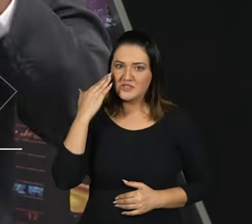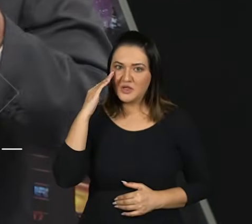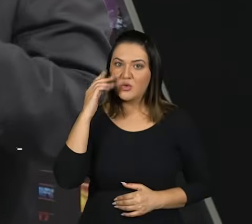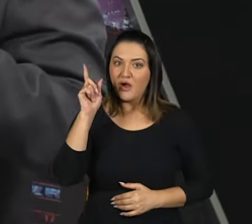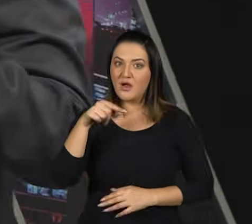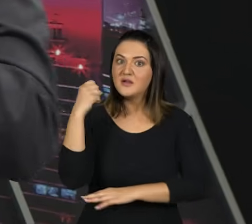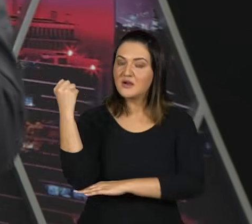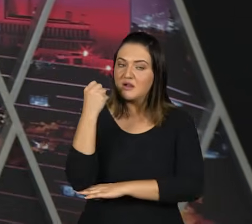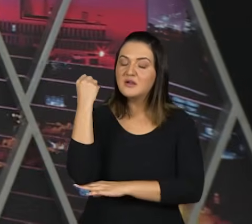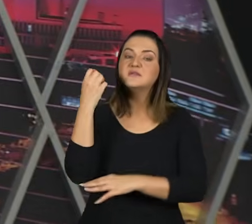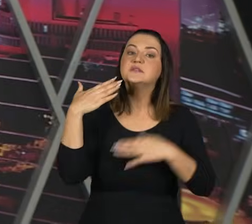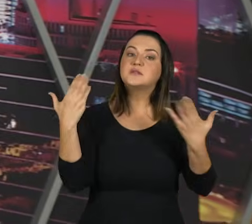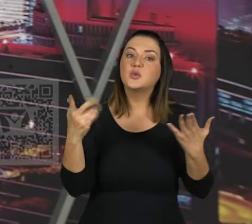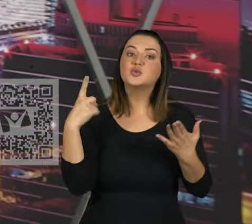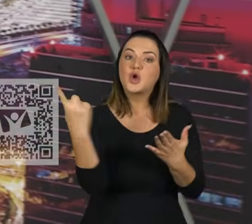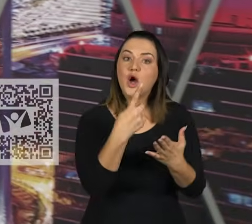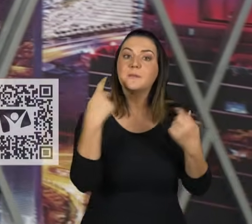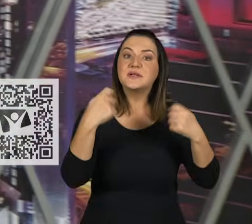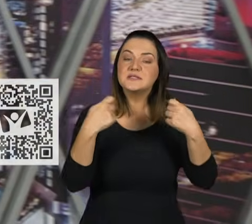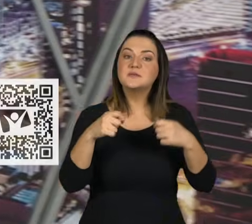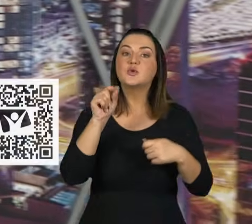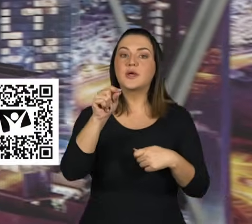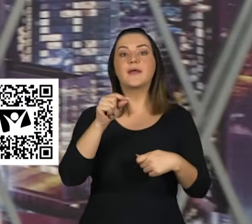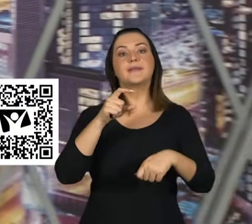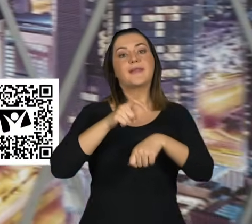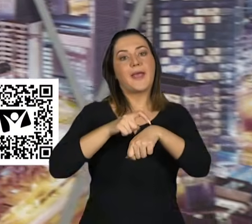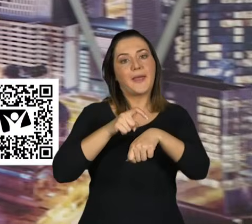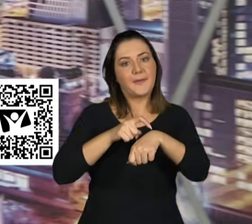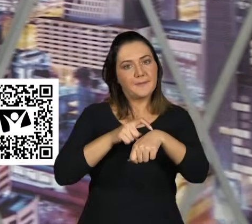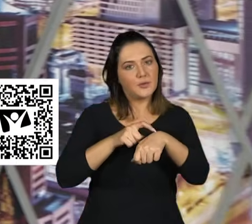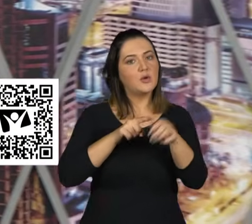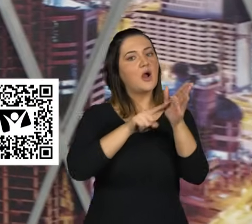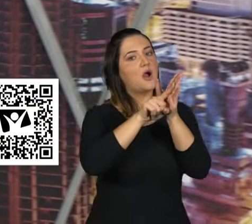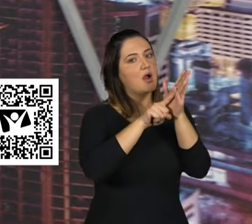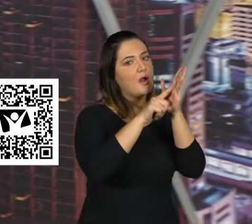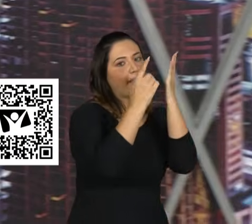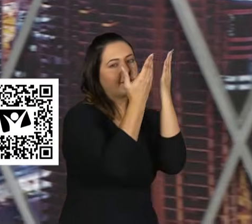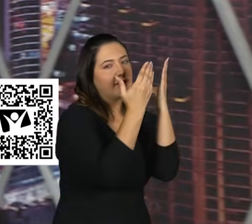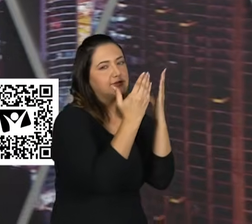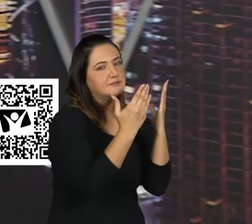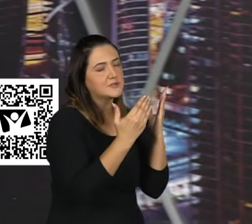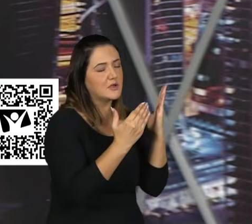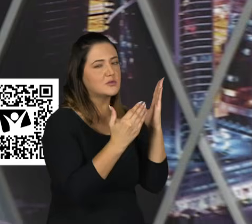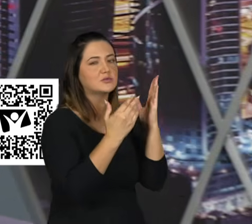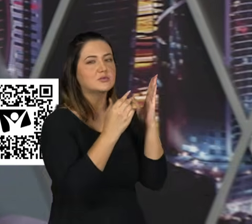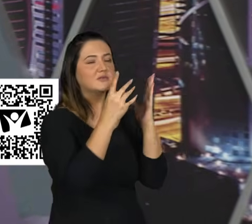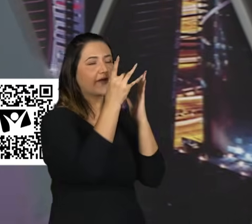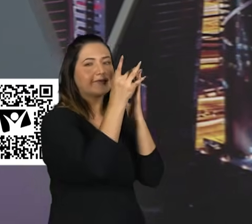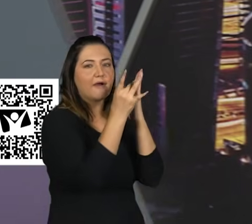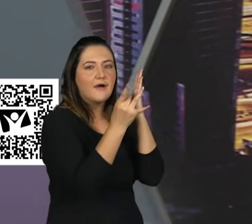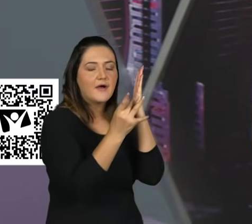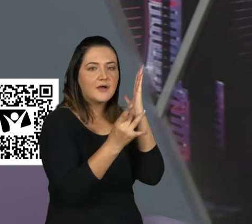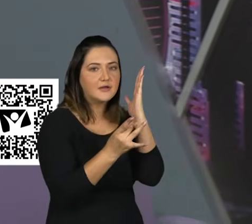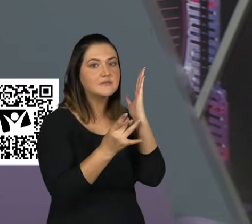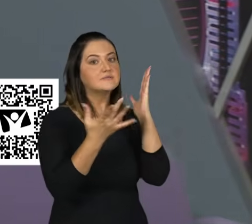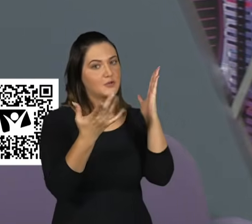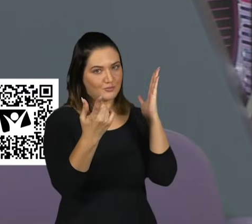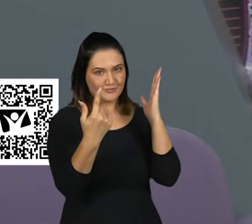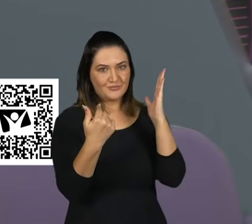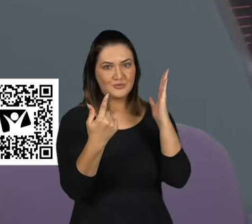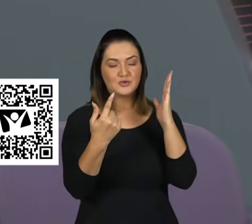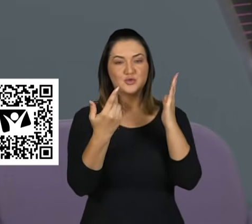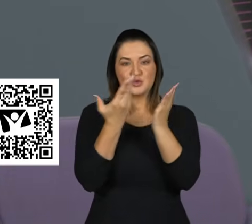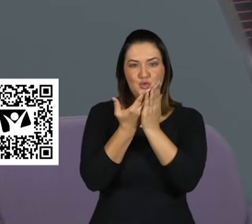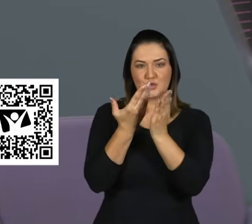Isso é tão sério, que a gente precisa gastar um pouquinho mais de tempo analisando isso. E eu quero chamar a sua atenção para